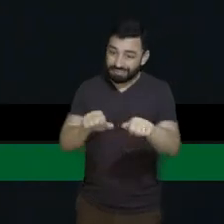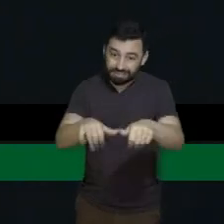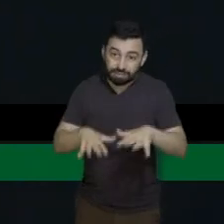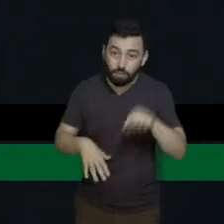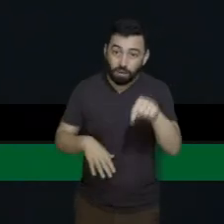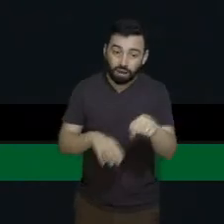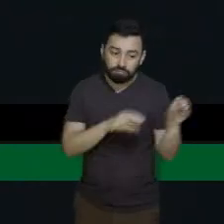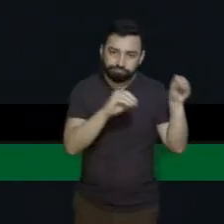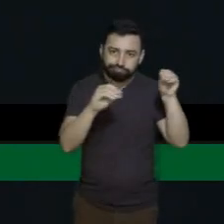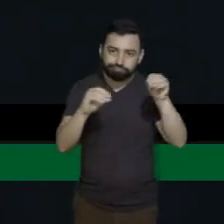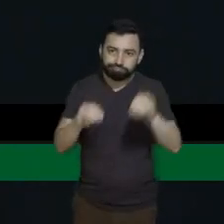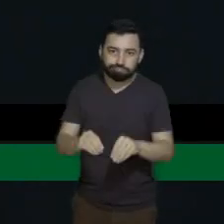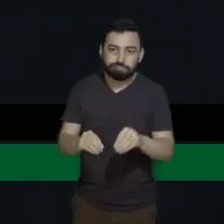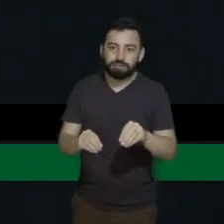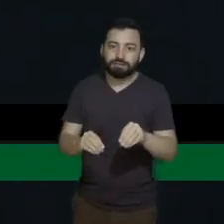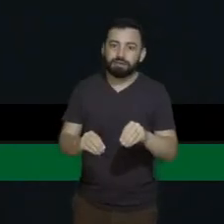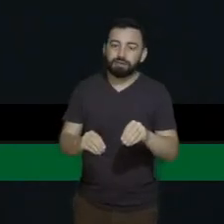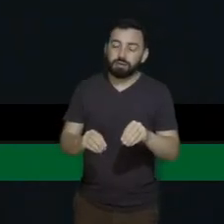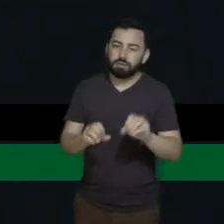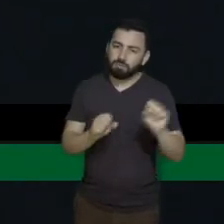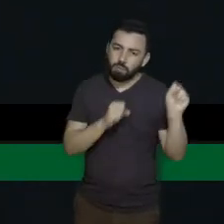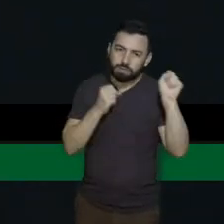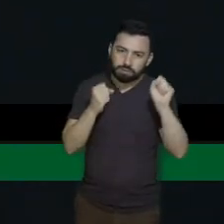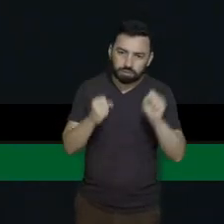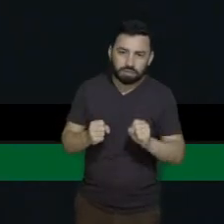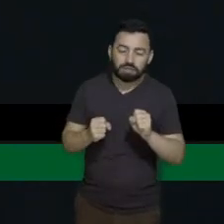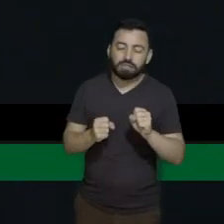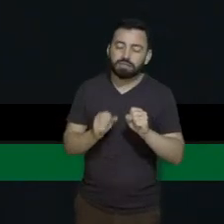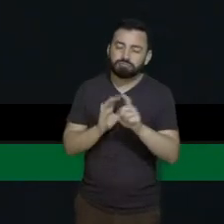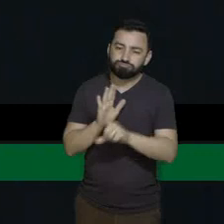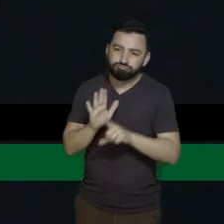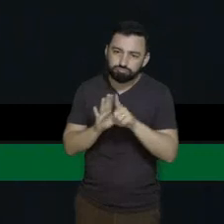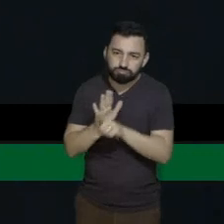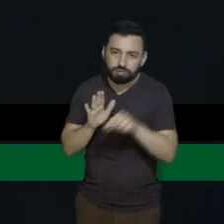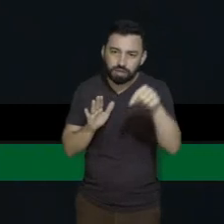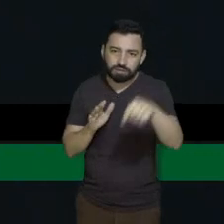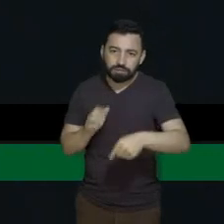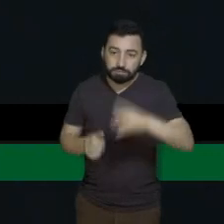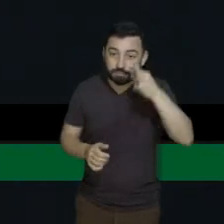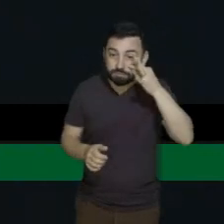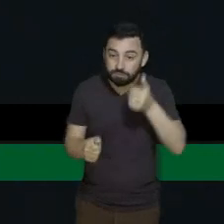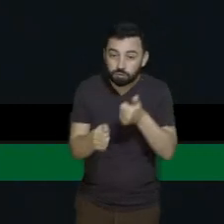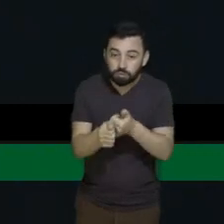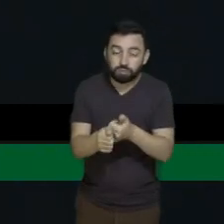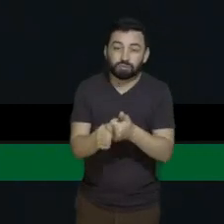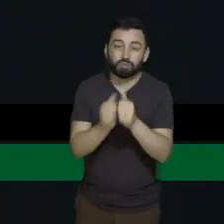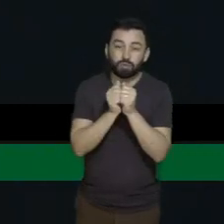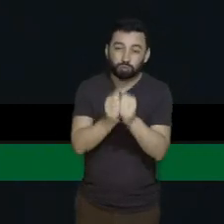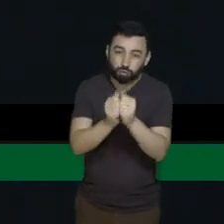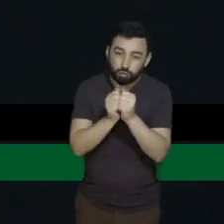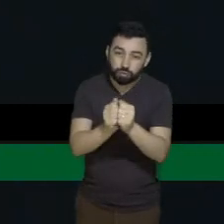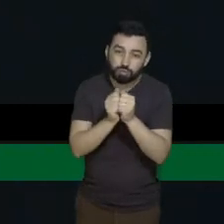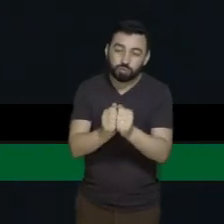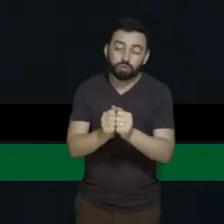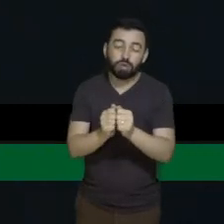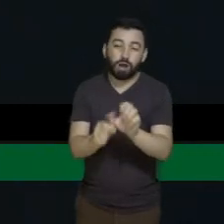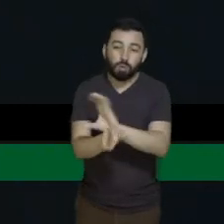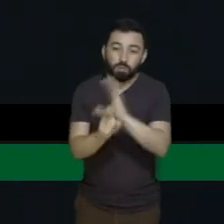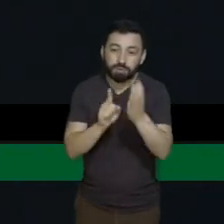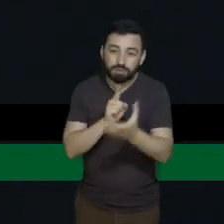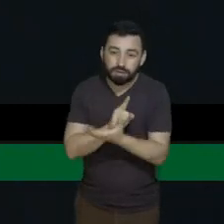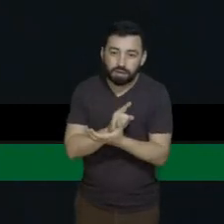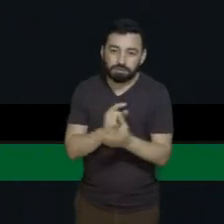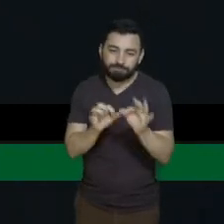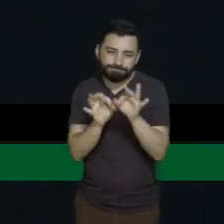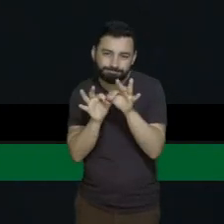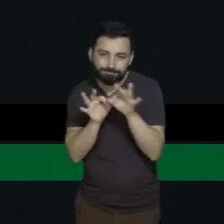itinerante de trazer o poder legislativo próximo das comunidades mais do interior,